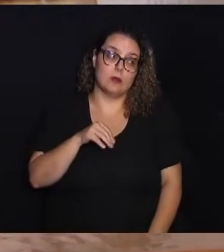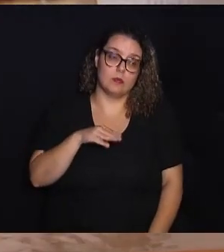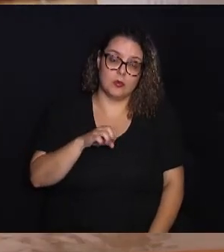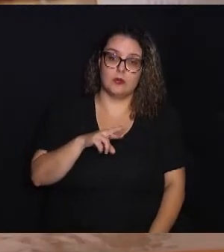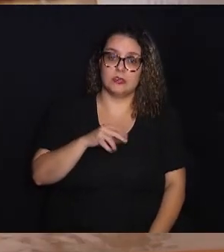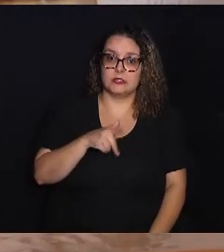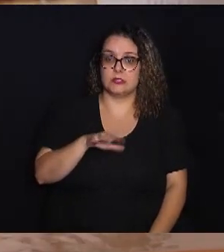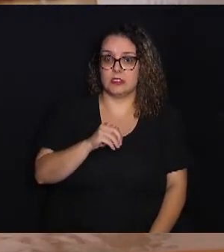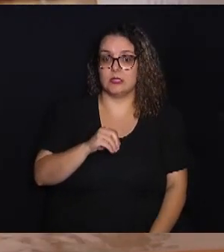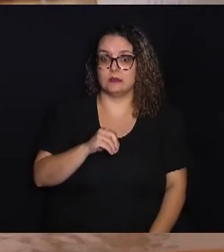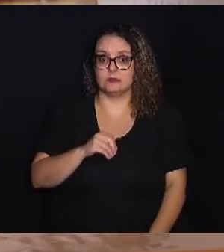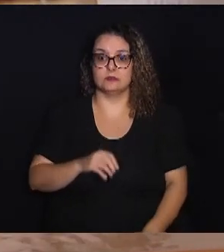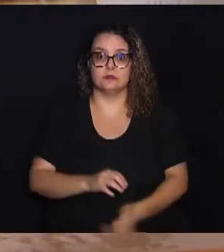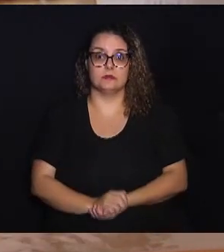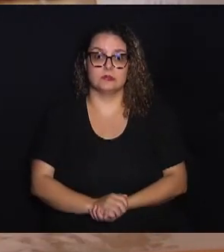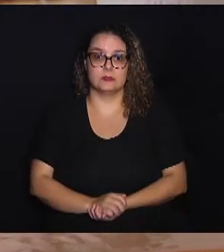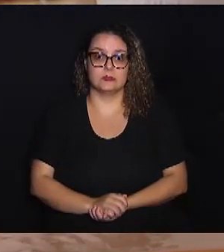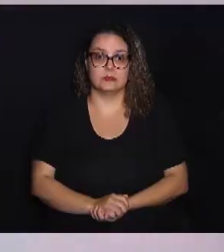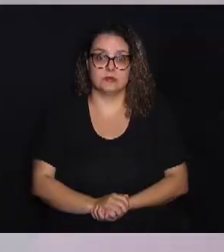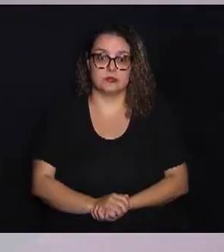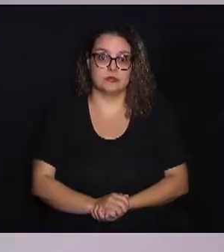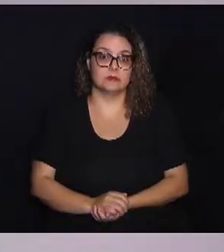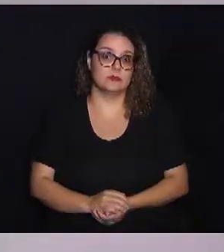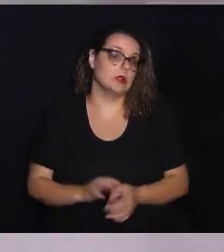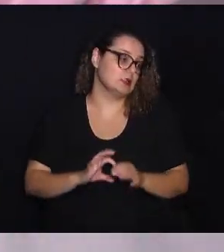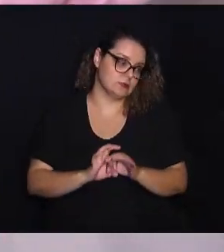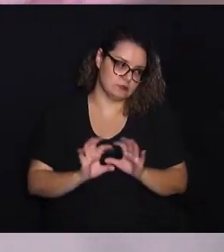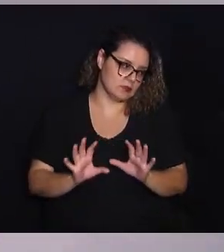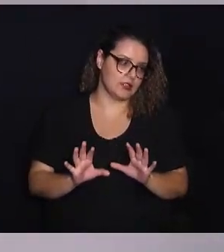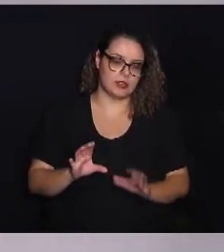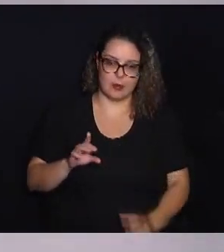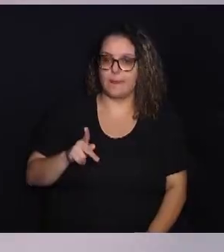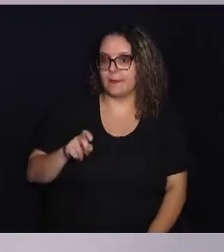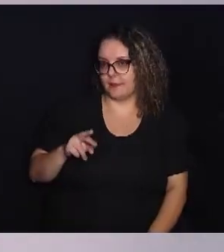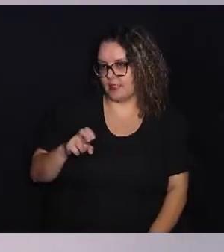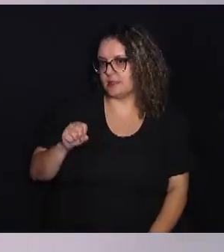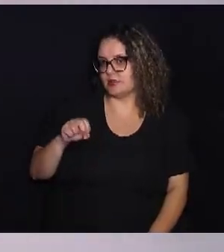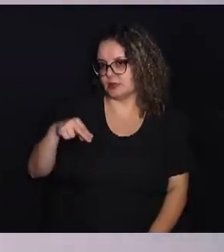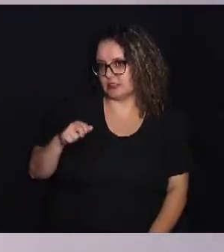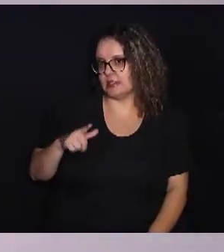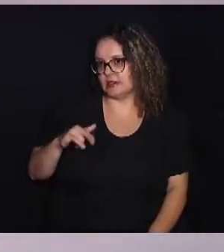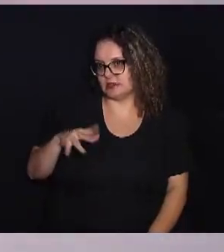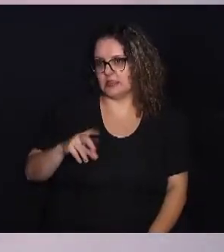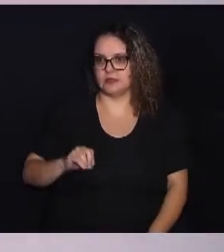bolinha marmorizada. Certo. No caso da bolinha,